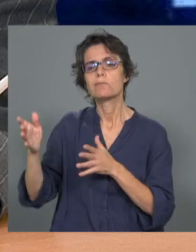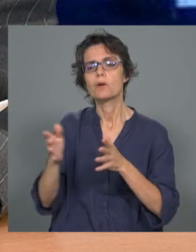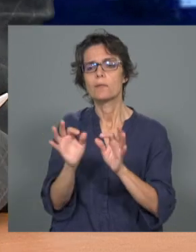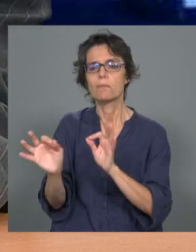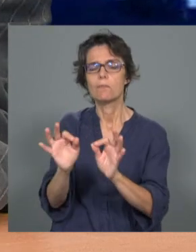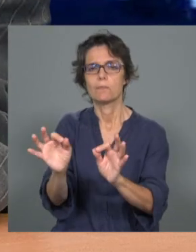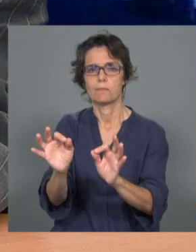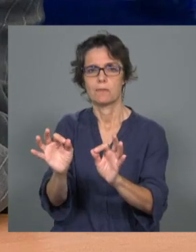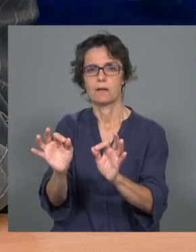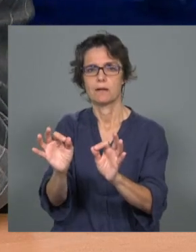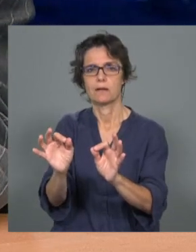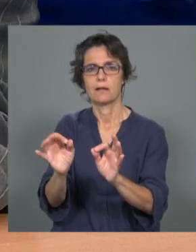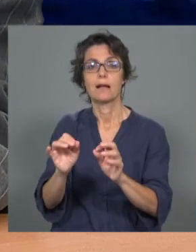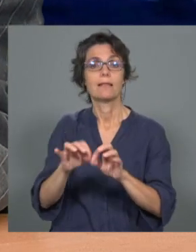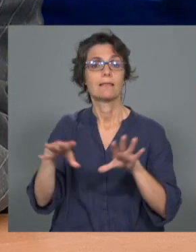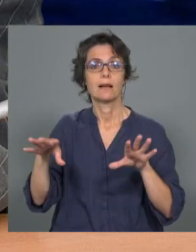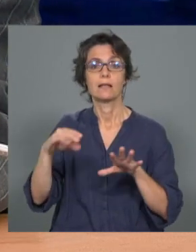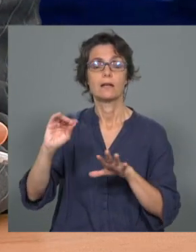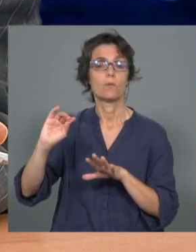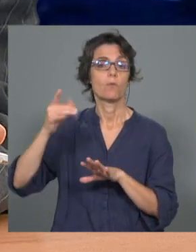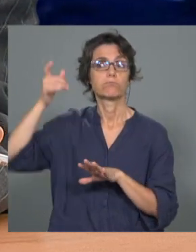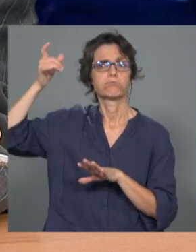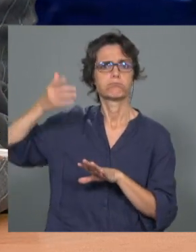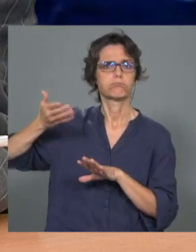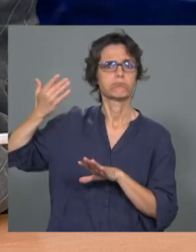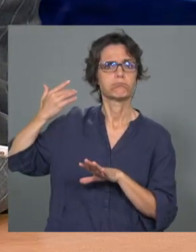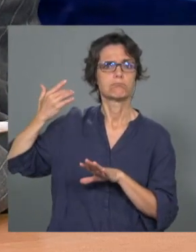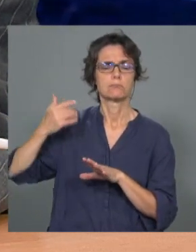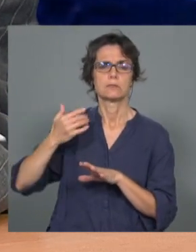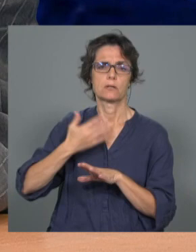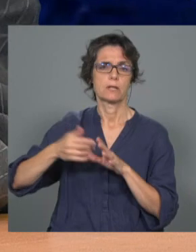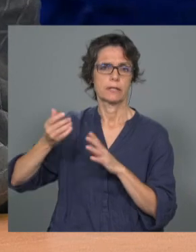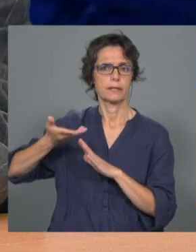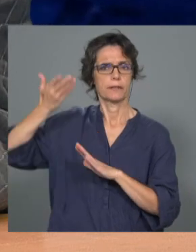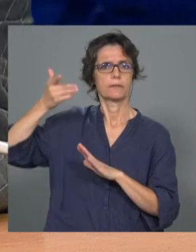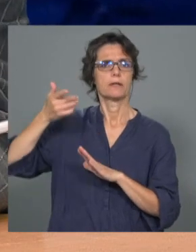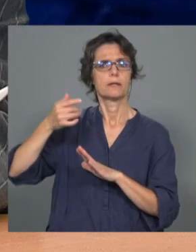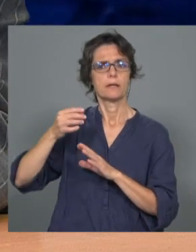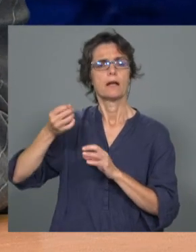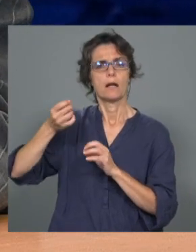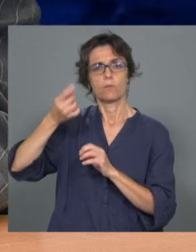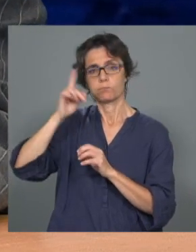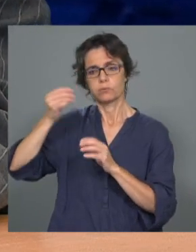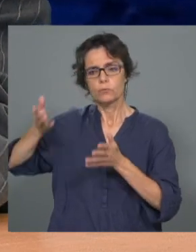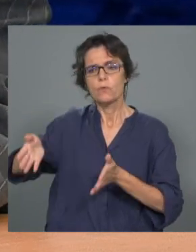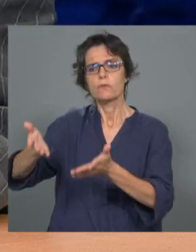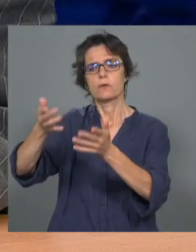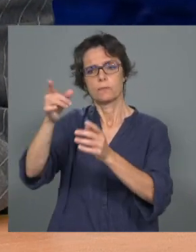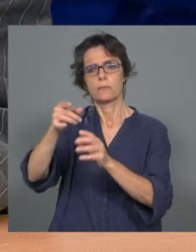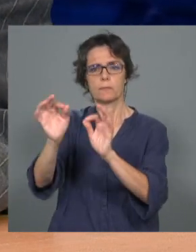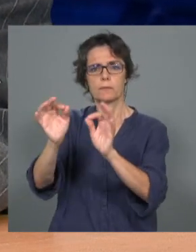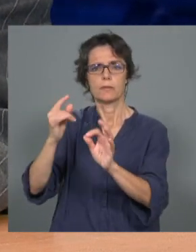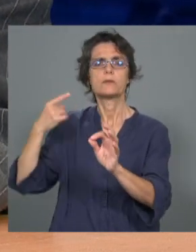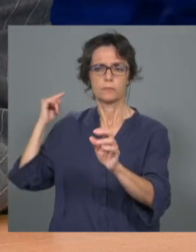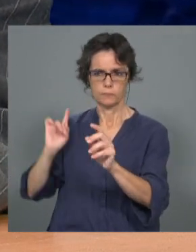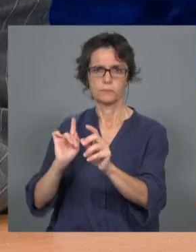os grandes personagens da antiguidade se faziam preparar. E, portanto, teologicamente é visto assim. Agora,